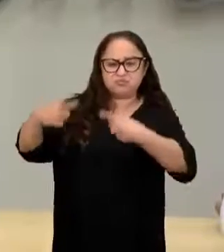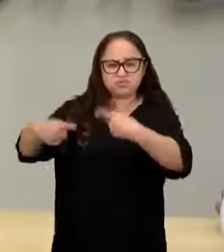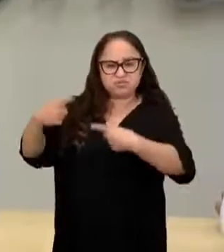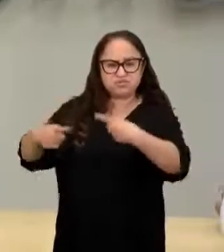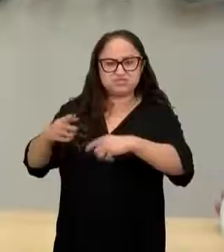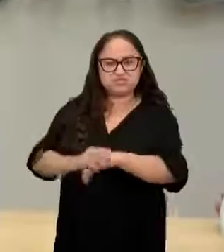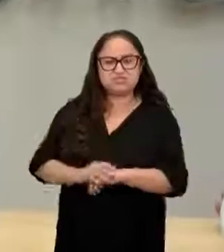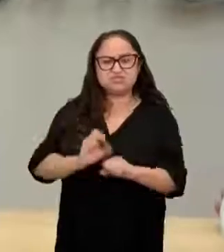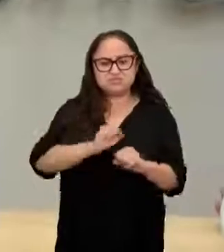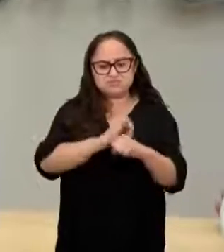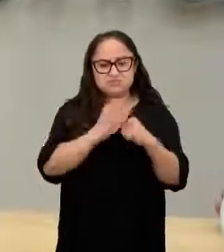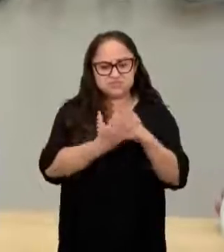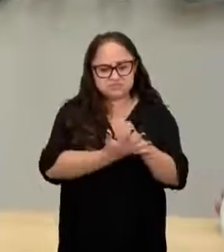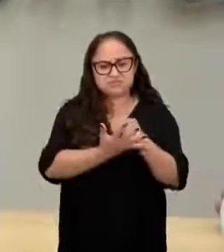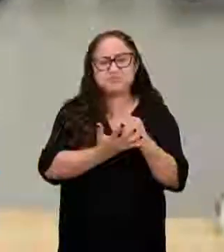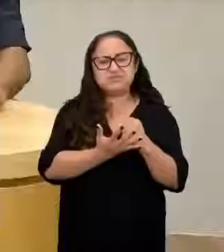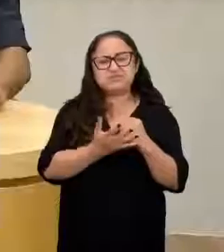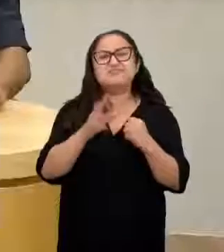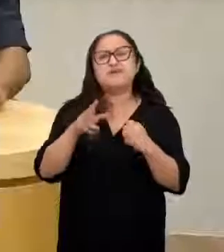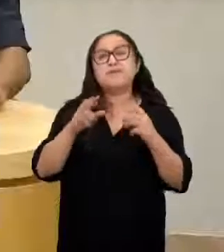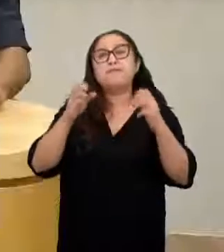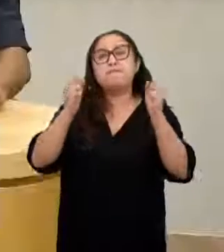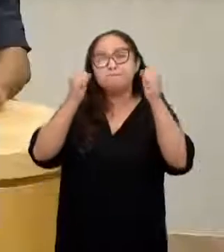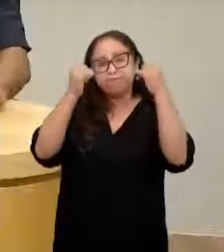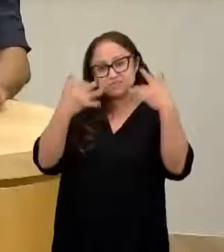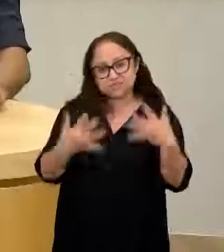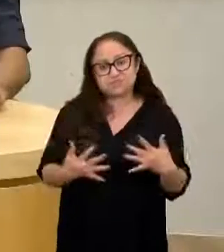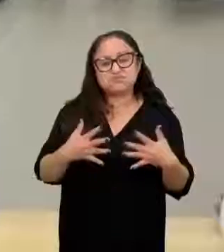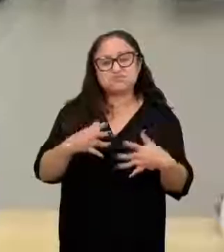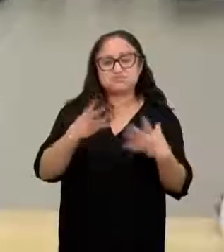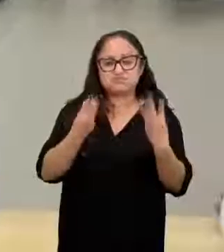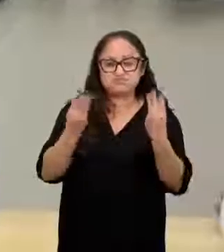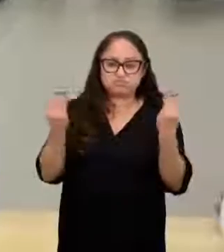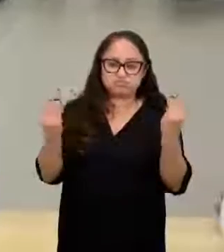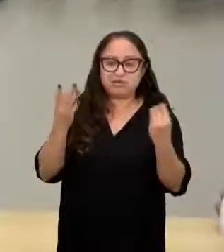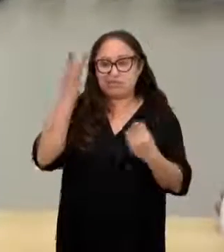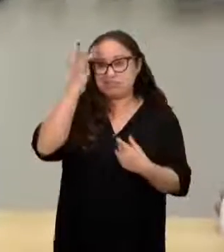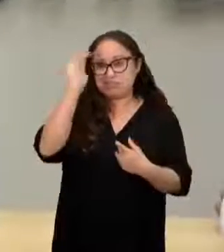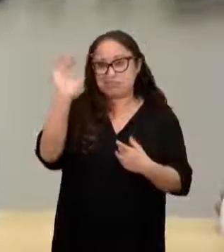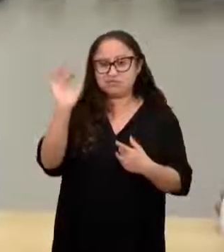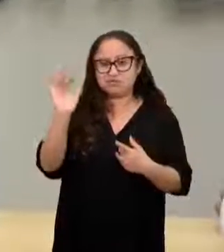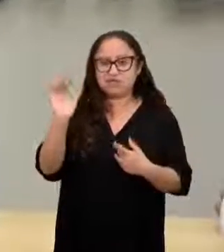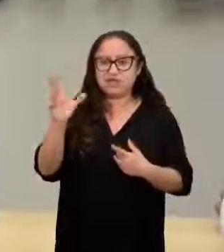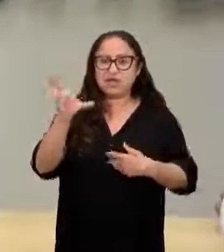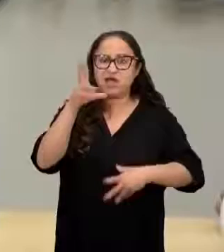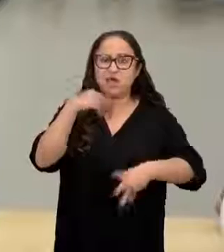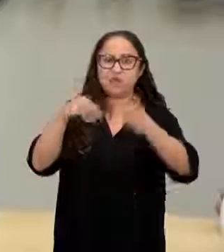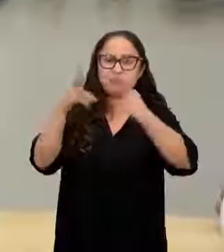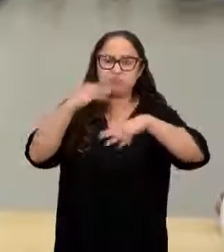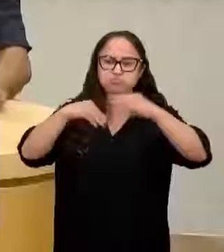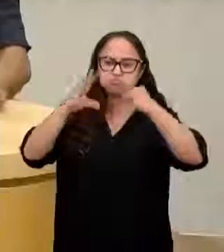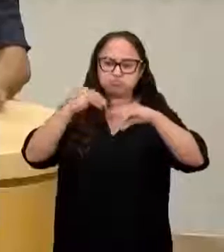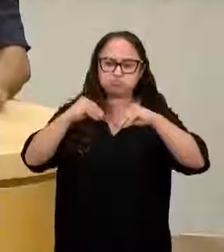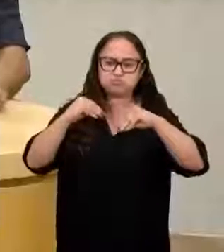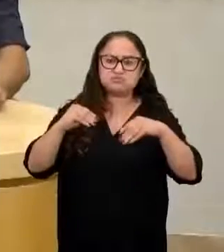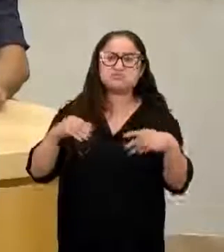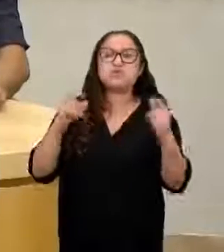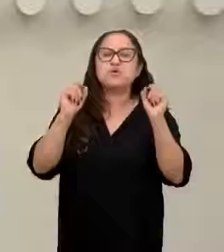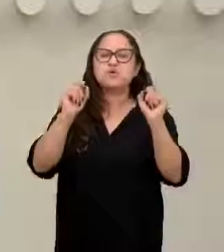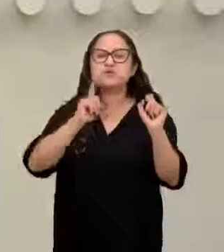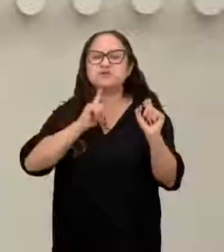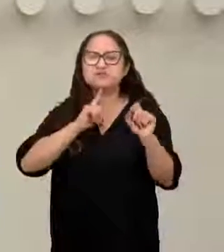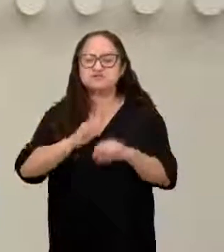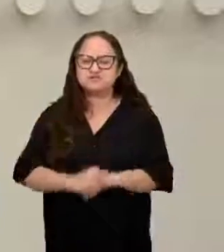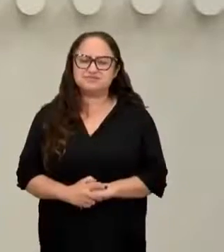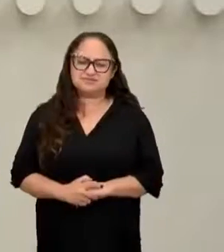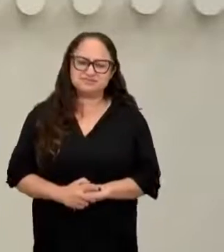da pandemia é um assunto assim muito falado. Eu não sei se seria polêmico, o que há de polêmico na pandemia? Talvez a forma de